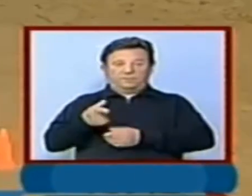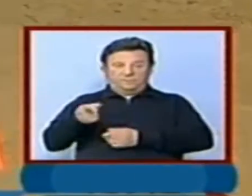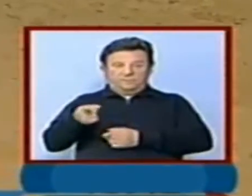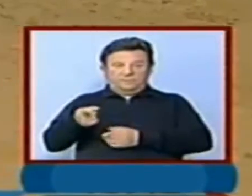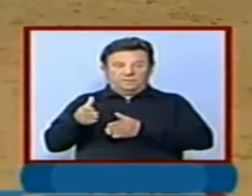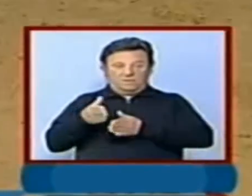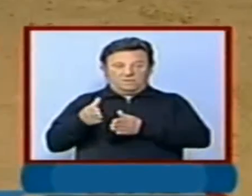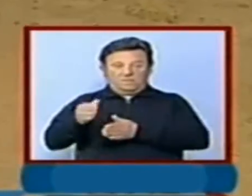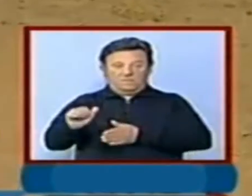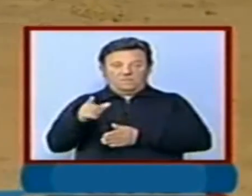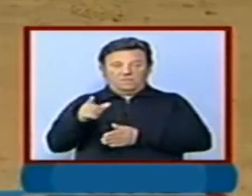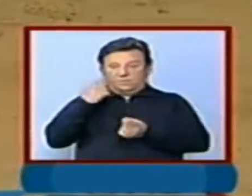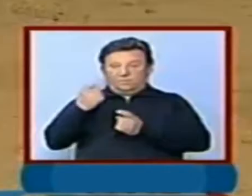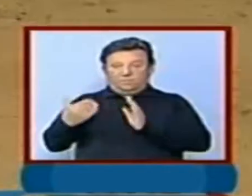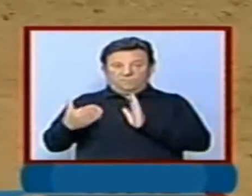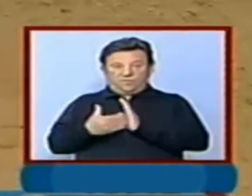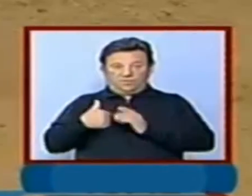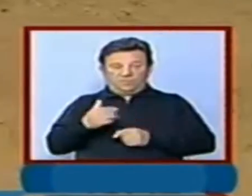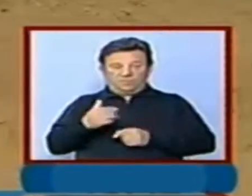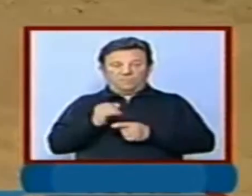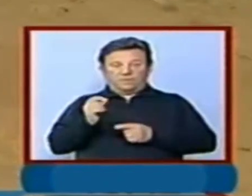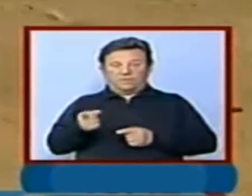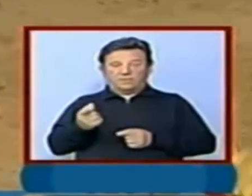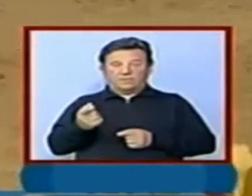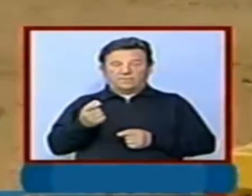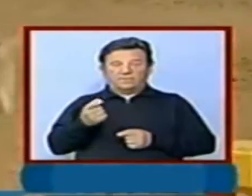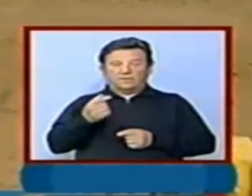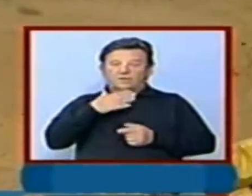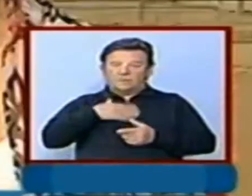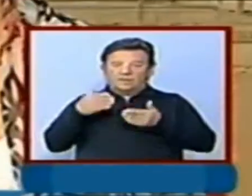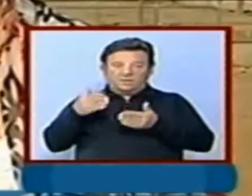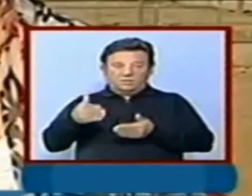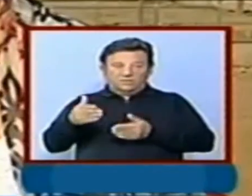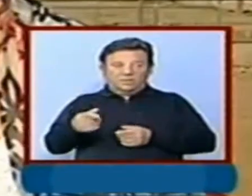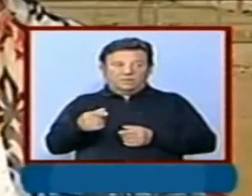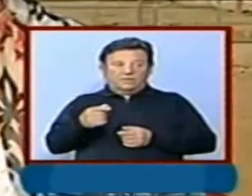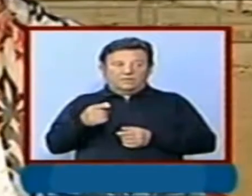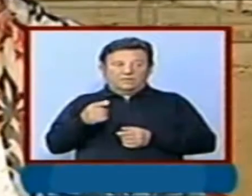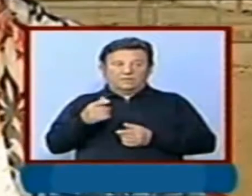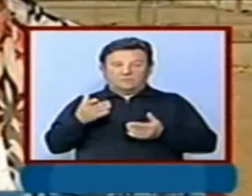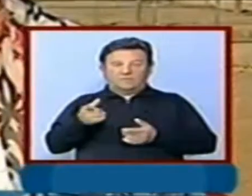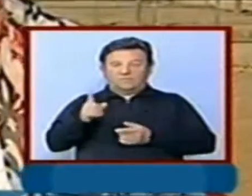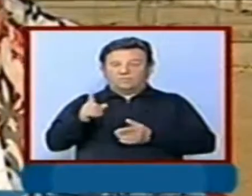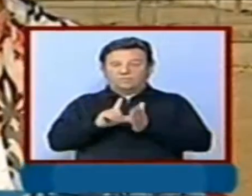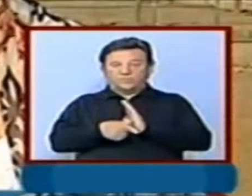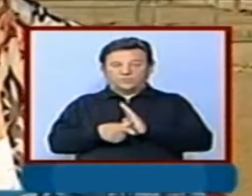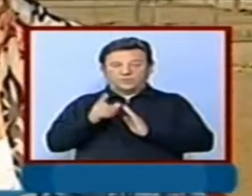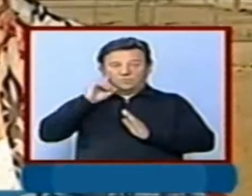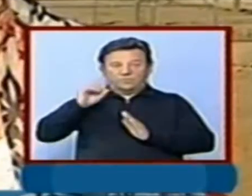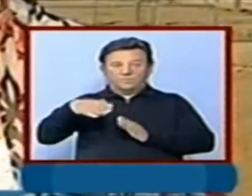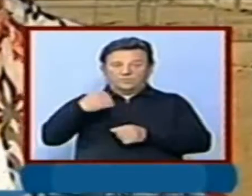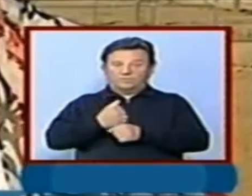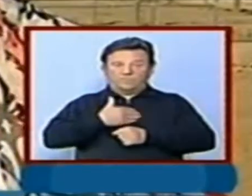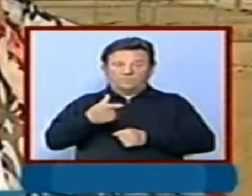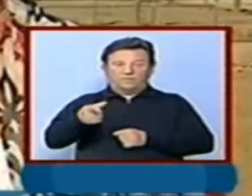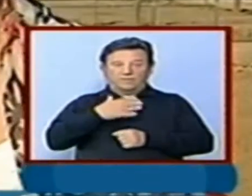que nos procurou para ser ajudado. Ele está com o projeto de início de